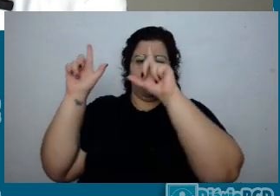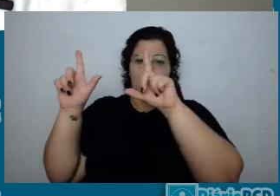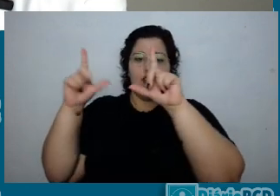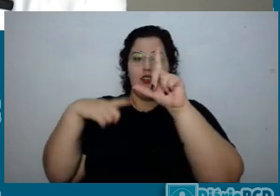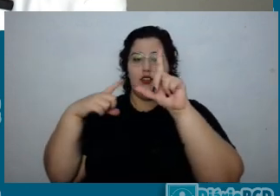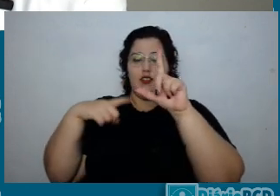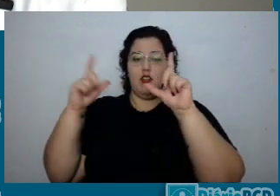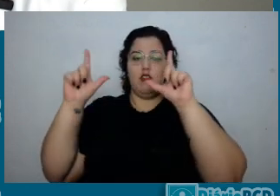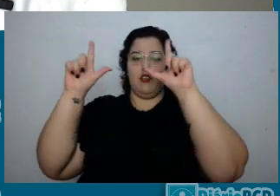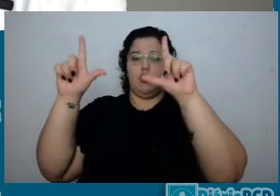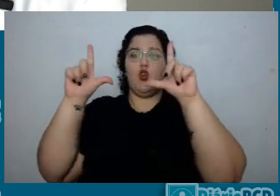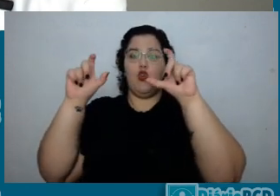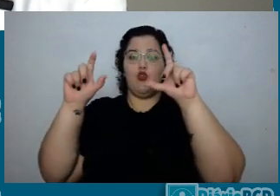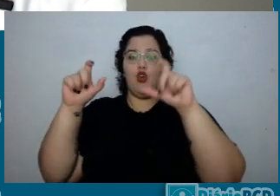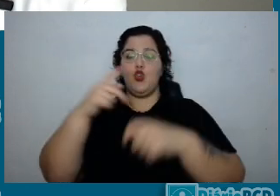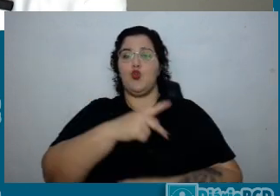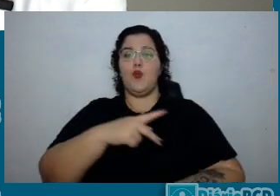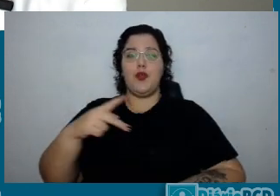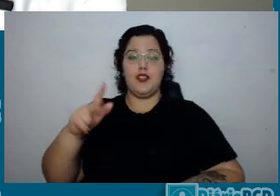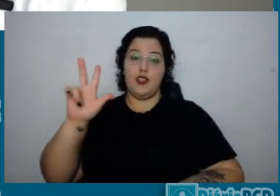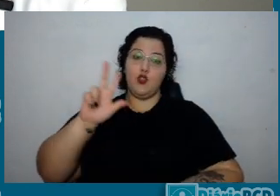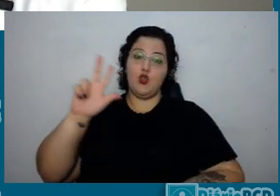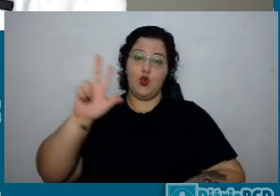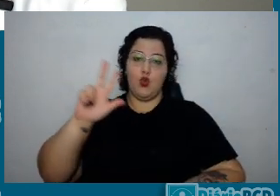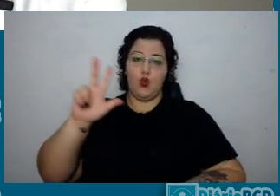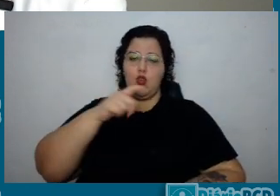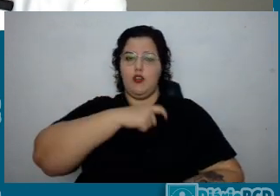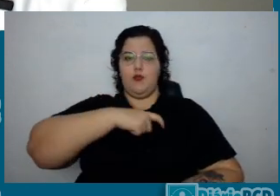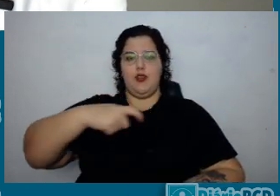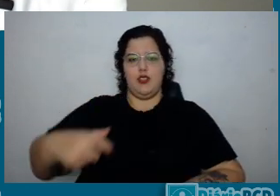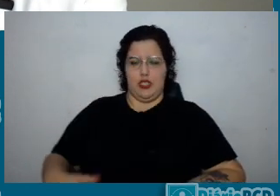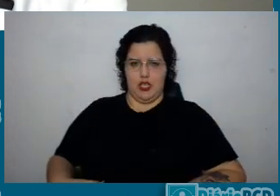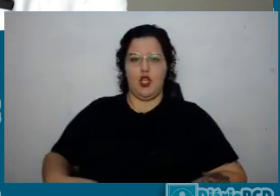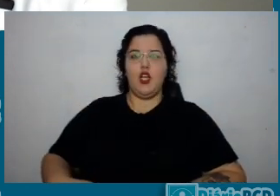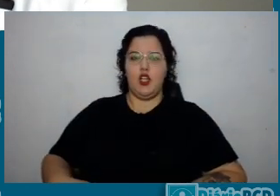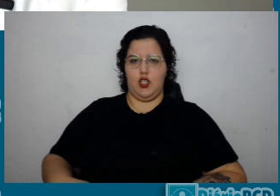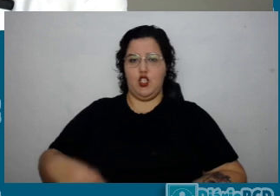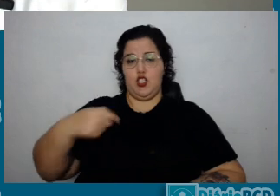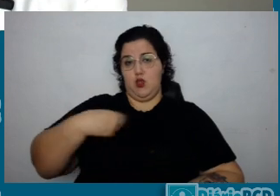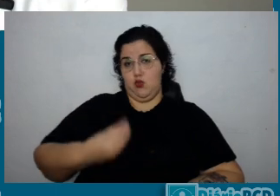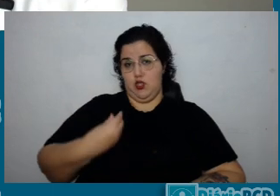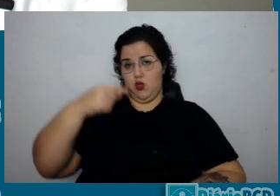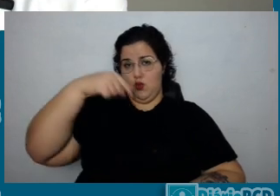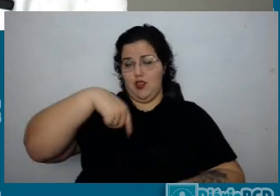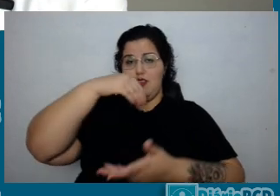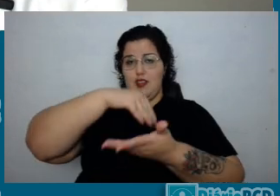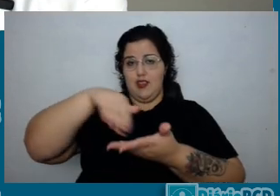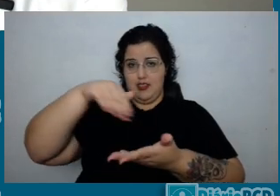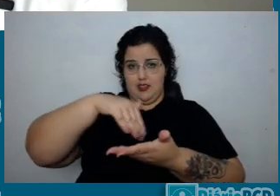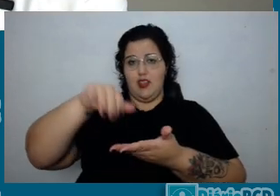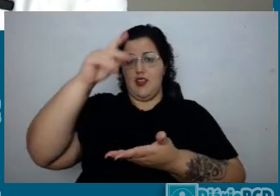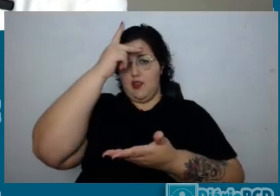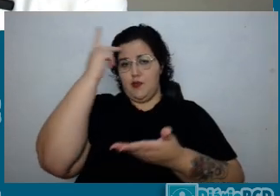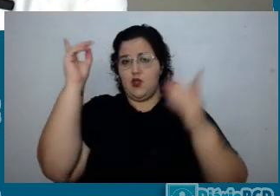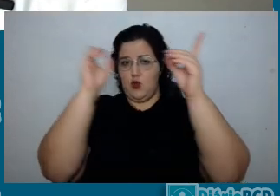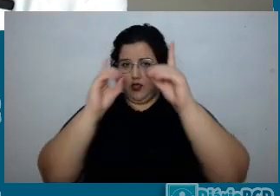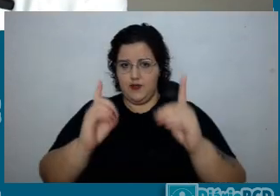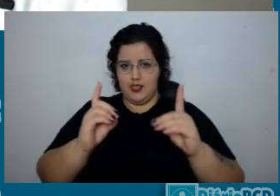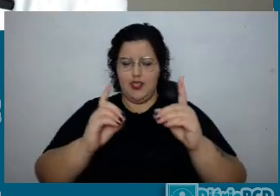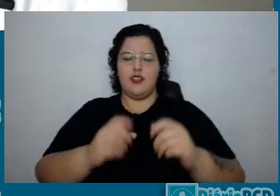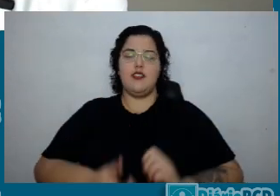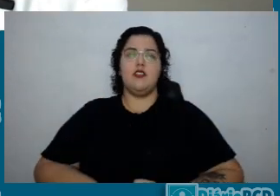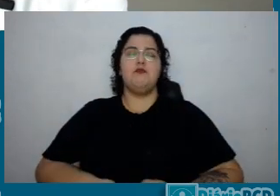nessa parede tem a foto do presidente Lula com a faixa presidencial. Né? Estou aqui no gabinete da Secretaria Nacional dos Direitos da Pessoa com